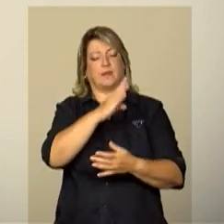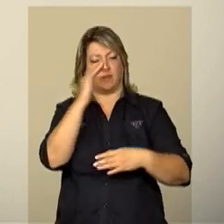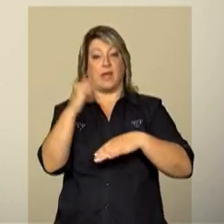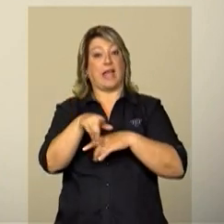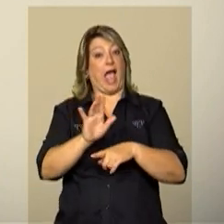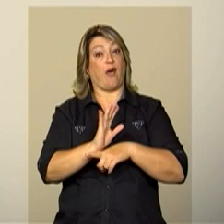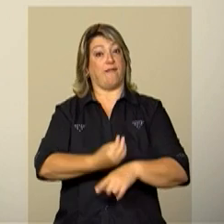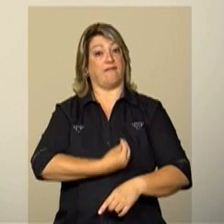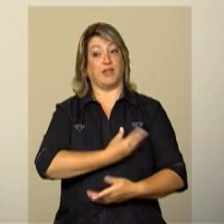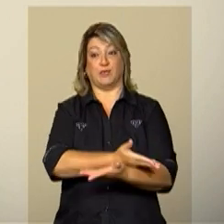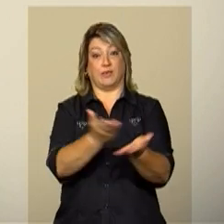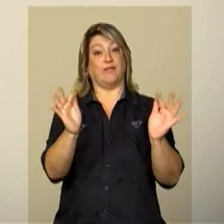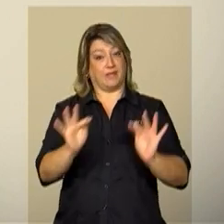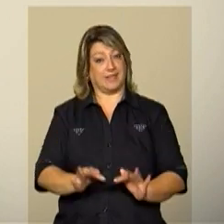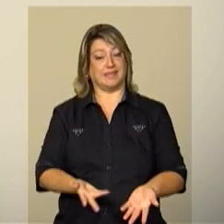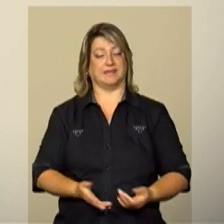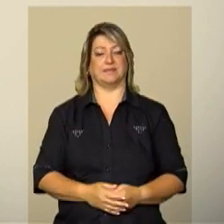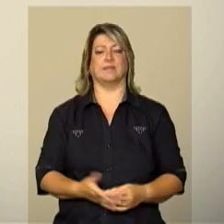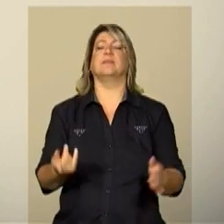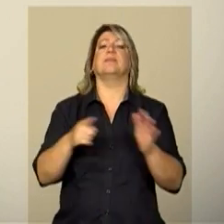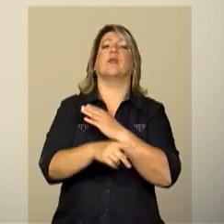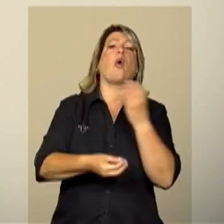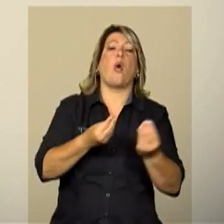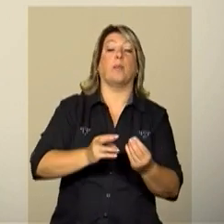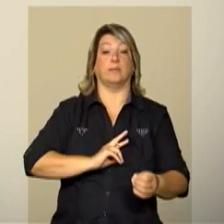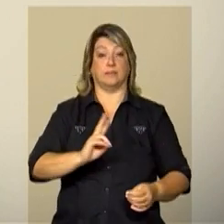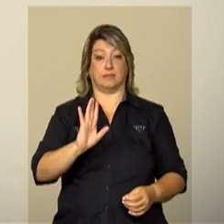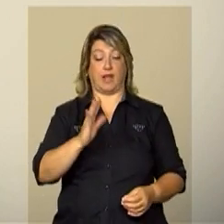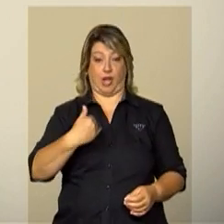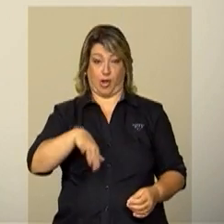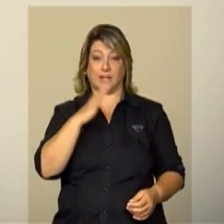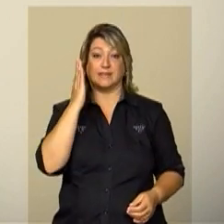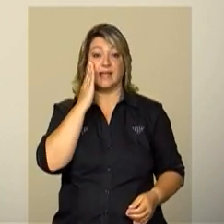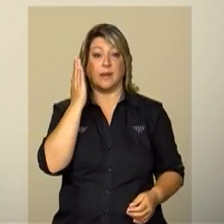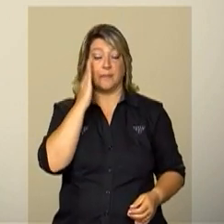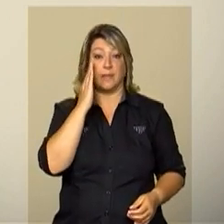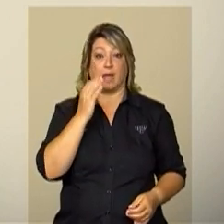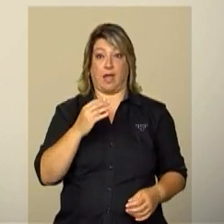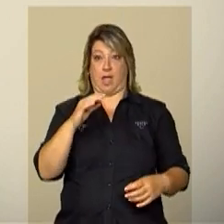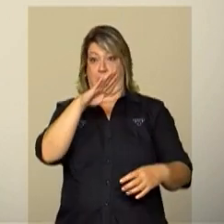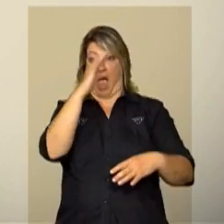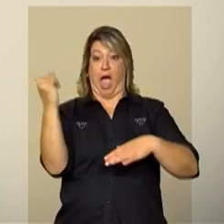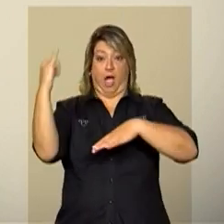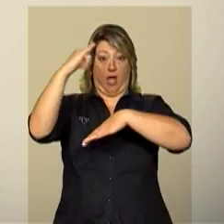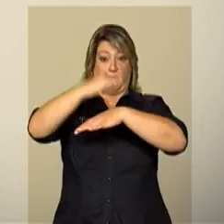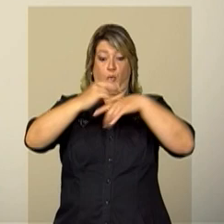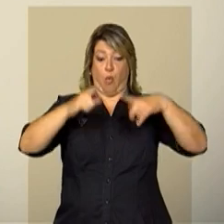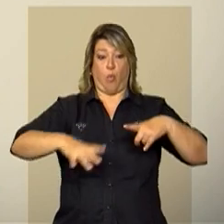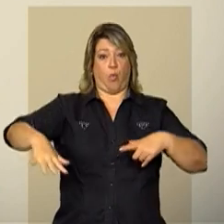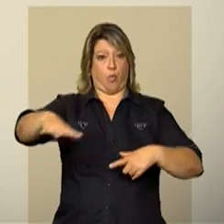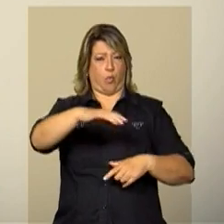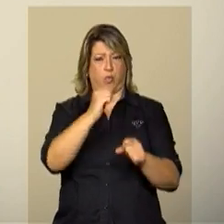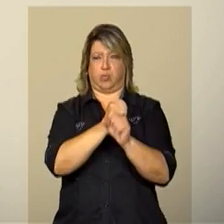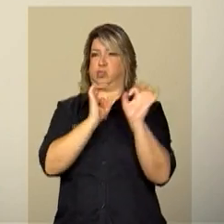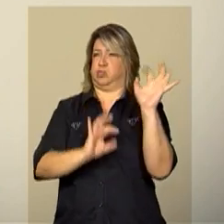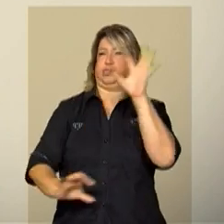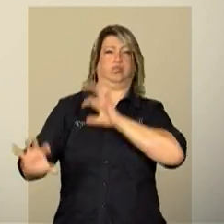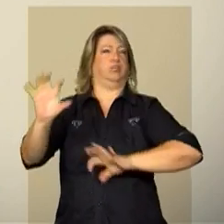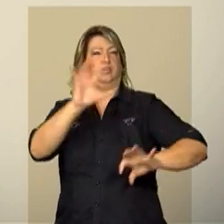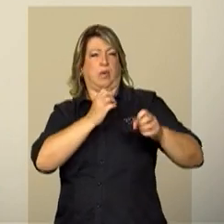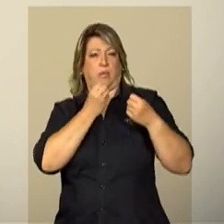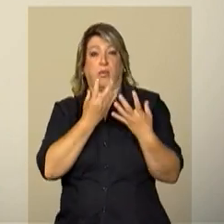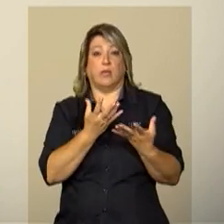o mundo como é que vai ser isso olha Luciano nós sabemos que não basta ter um bom aeroporto em uma cidade se as empresas não